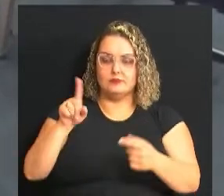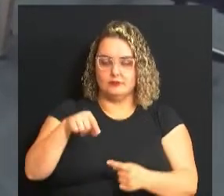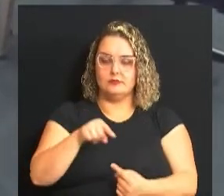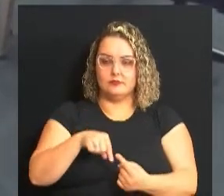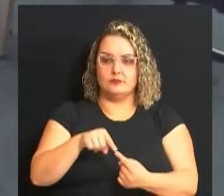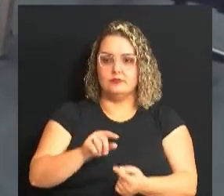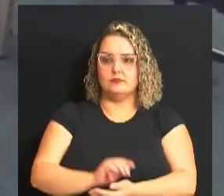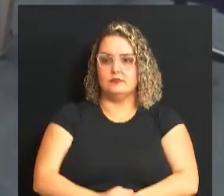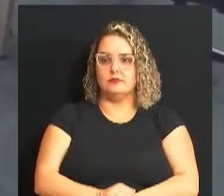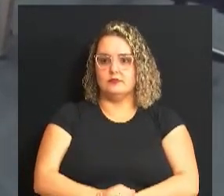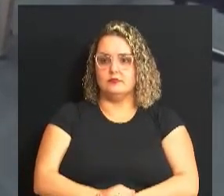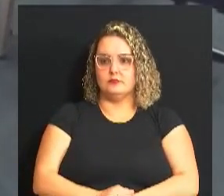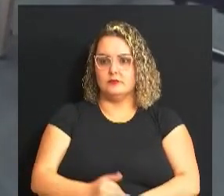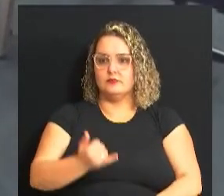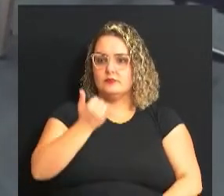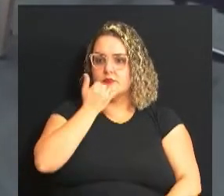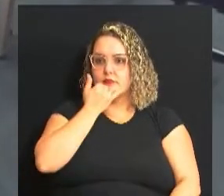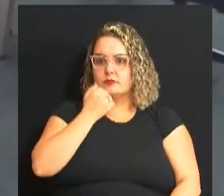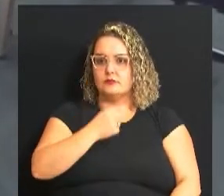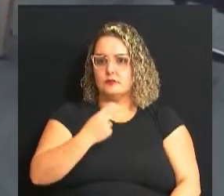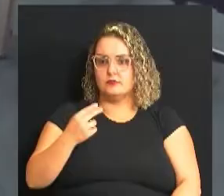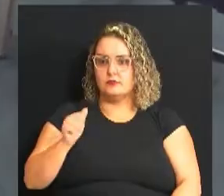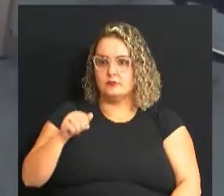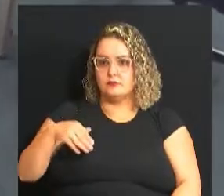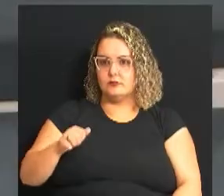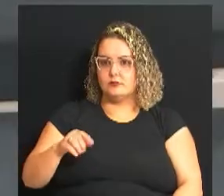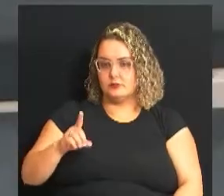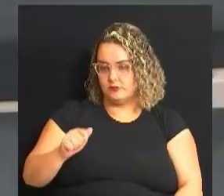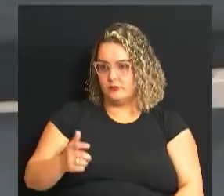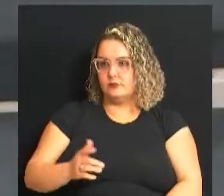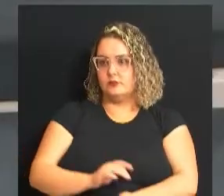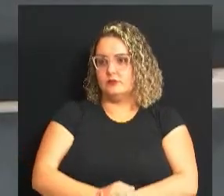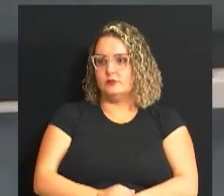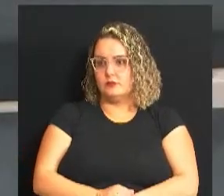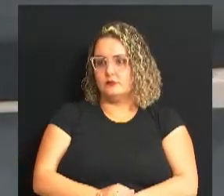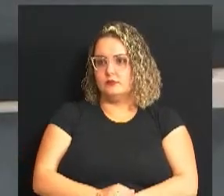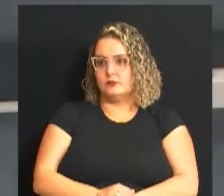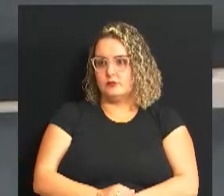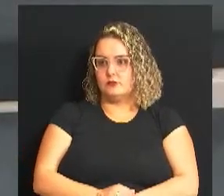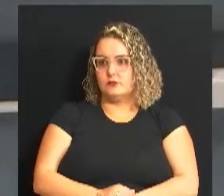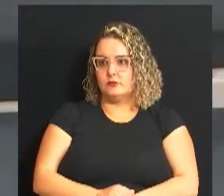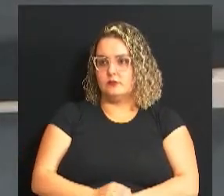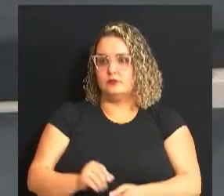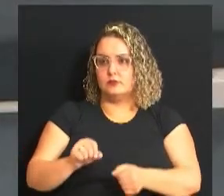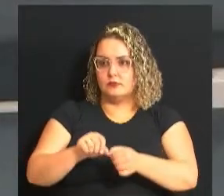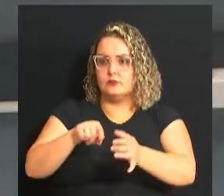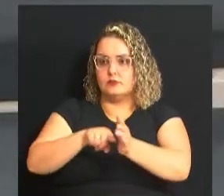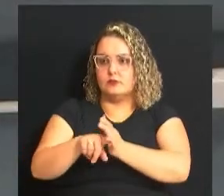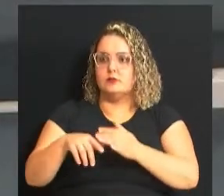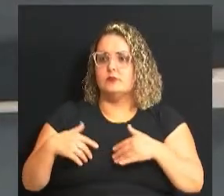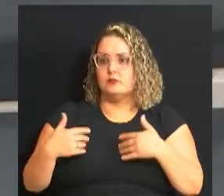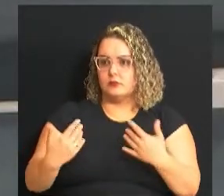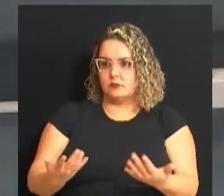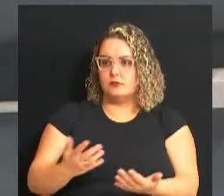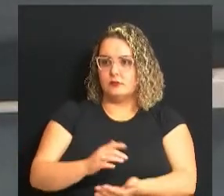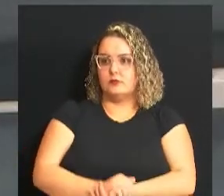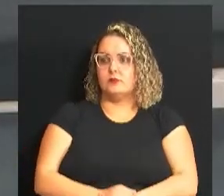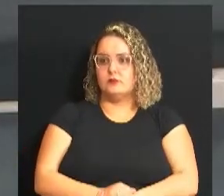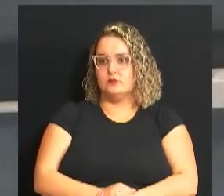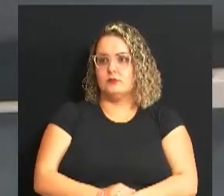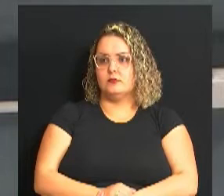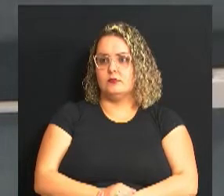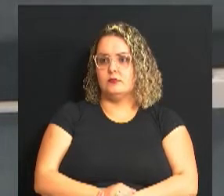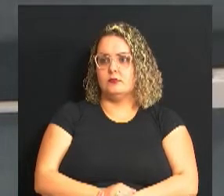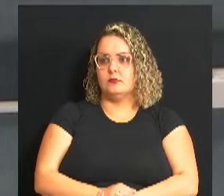Tá. Desculpa, eu não falei meu nome, Amanda Baixa. É o seguinte, o que eu fiz a pergunta. Qual é a ordem